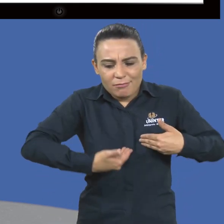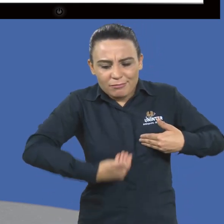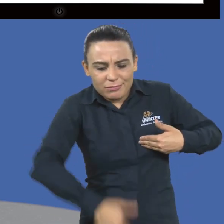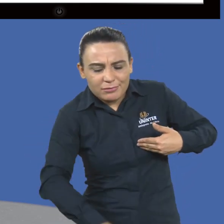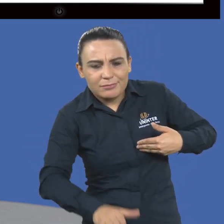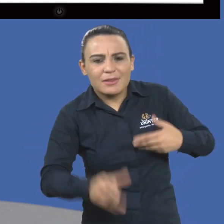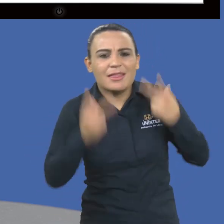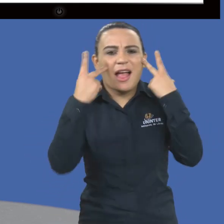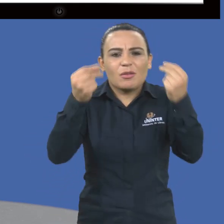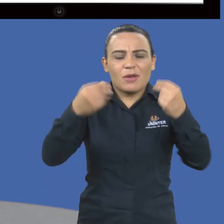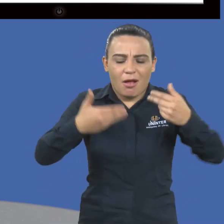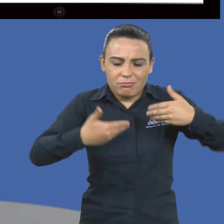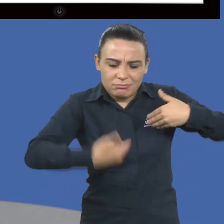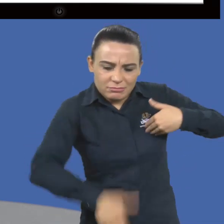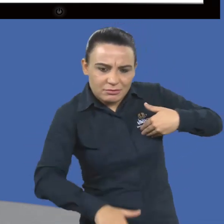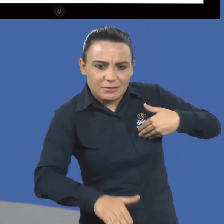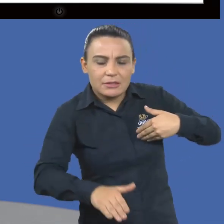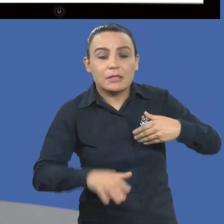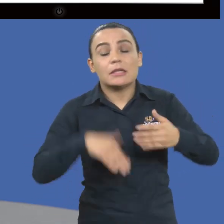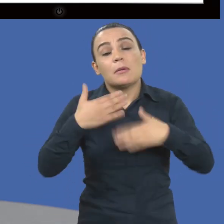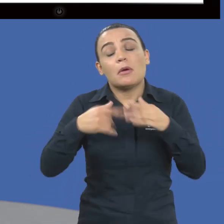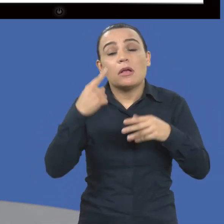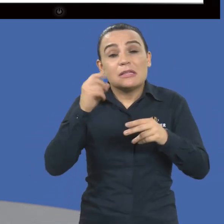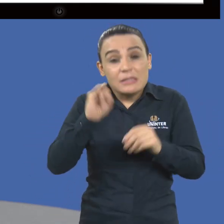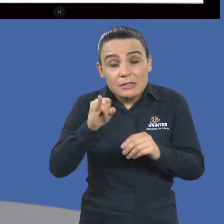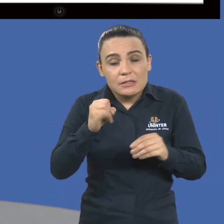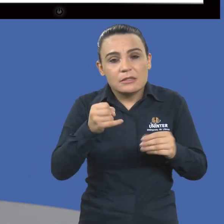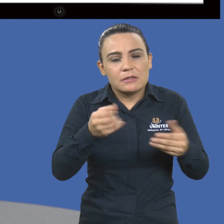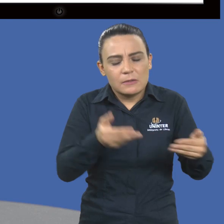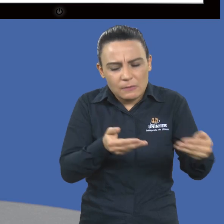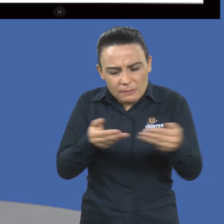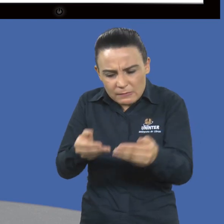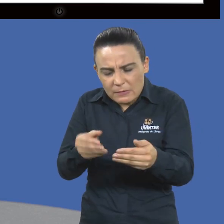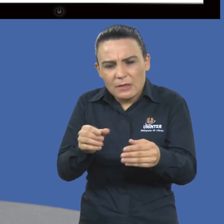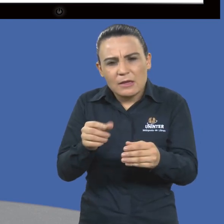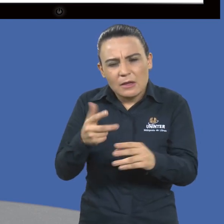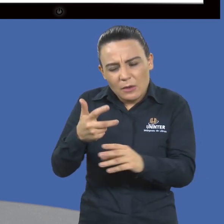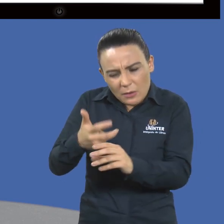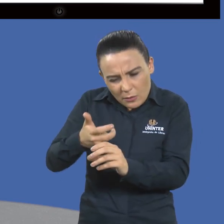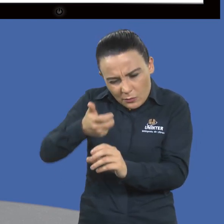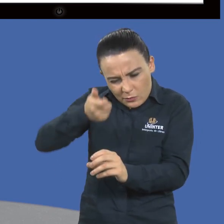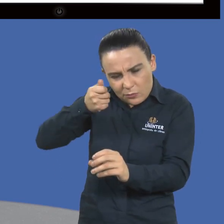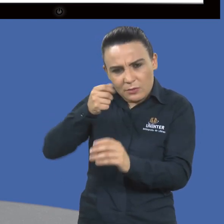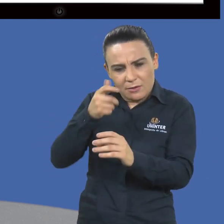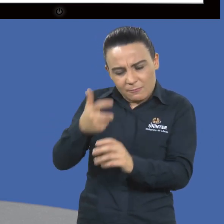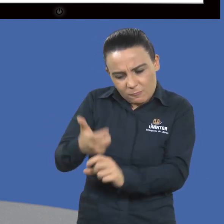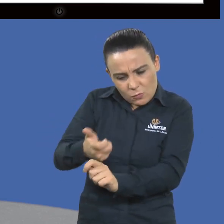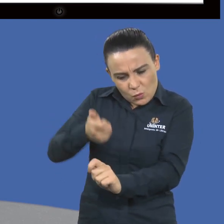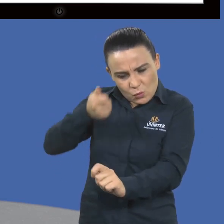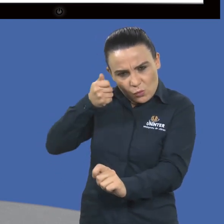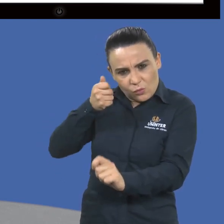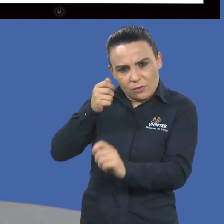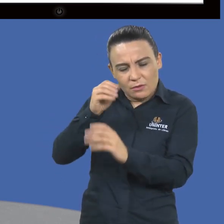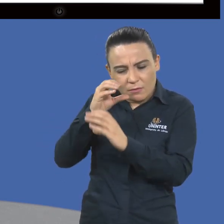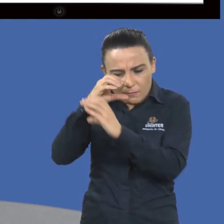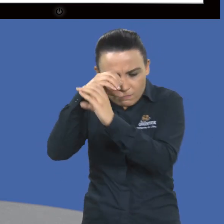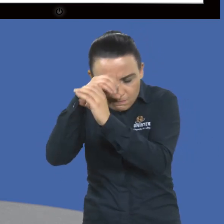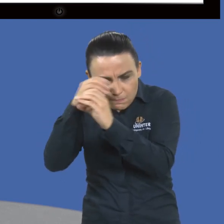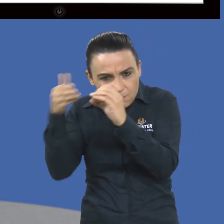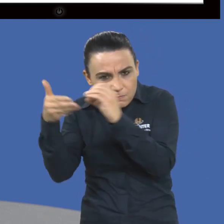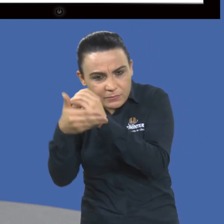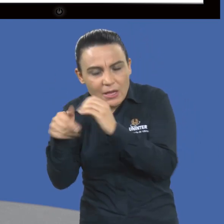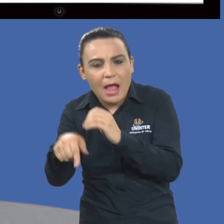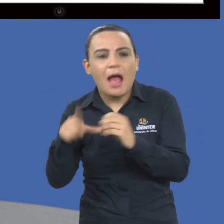encontrar, né, que esse material representa que seria uma criança com síndrome de